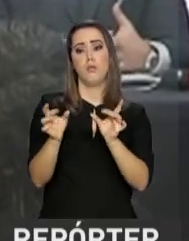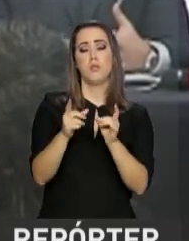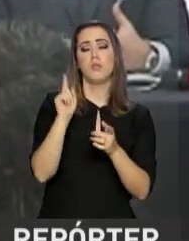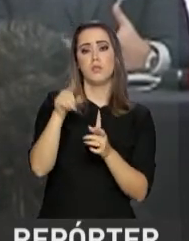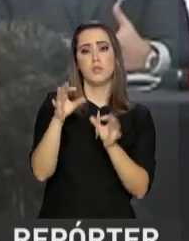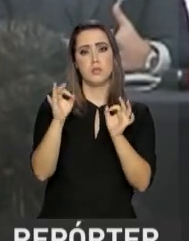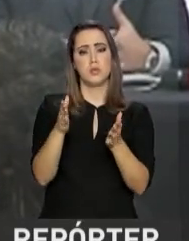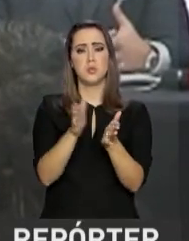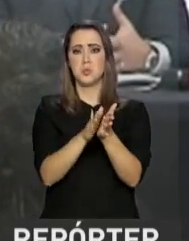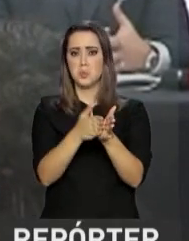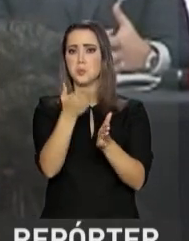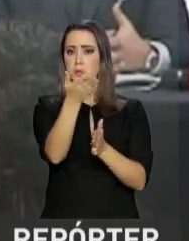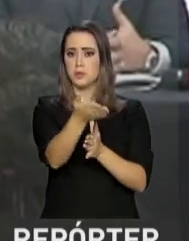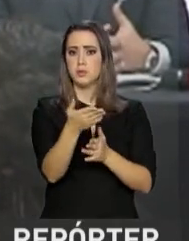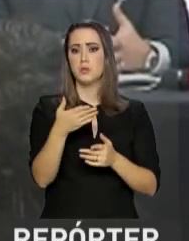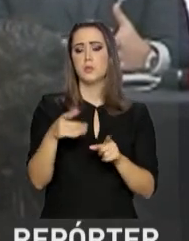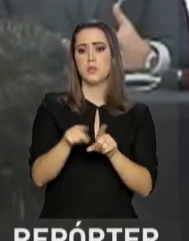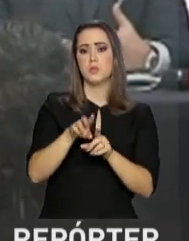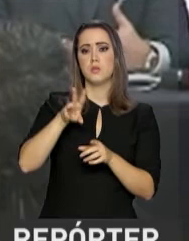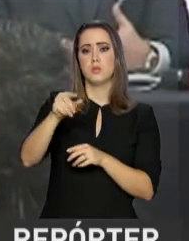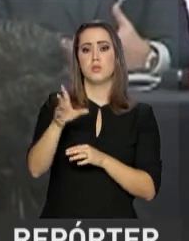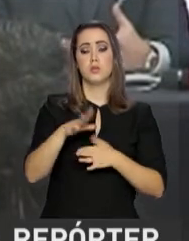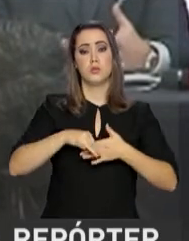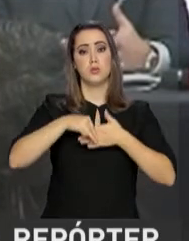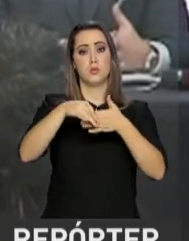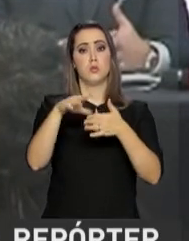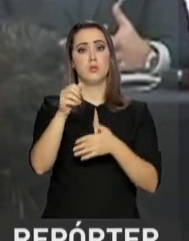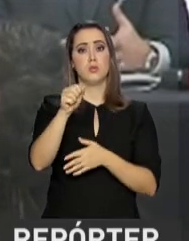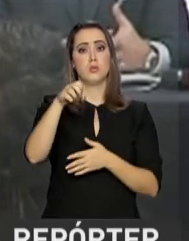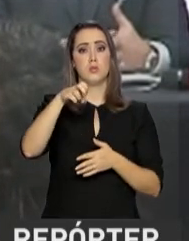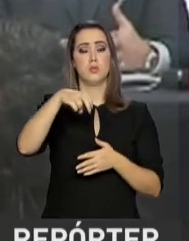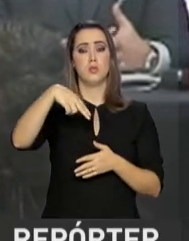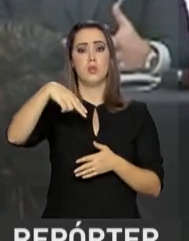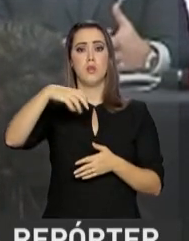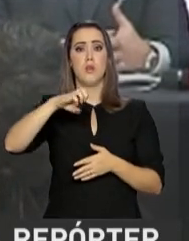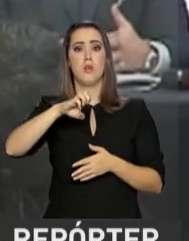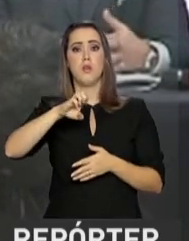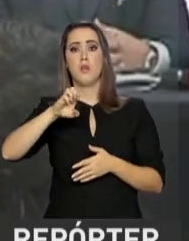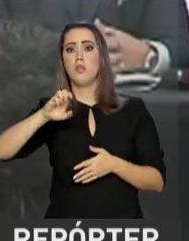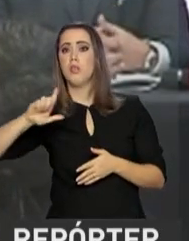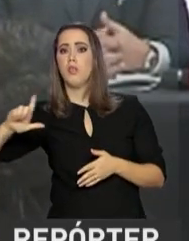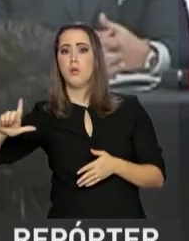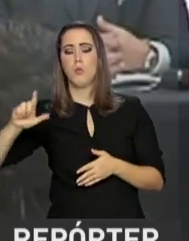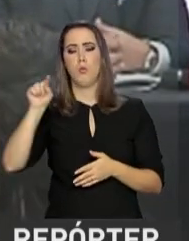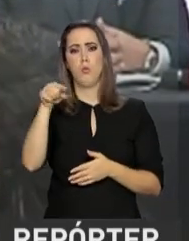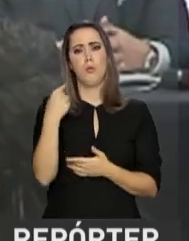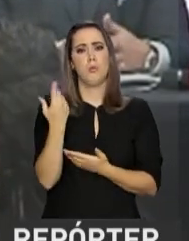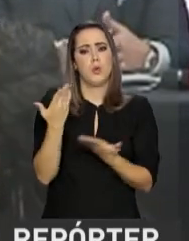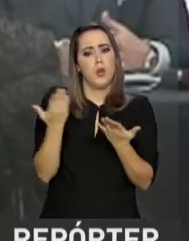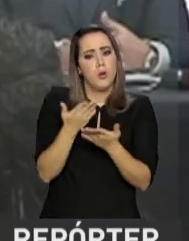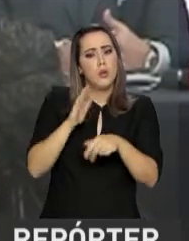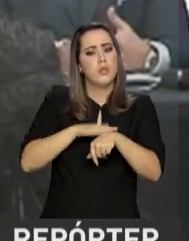parabéns, viu, Romário, e toda a diretoria da ANEEL, porque no momento que a economia vem dando sinais de